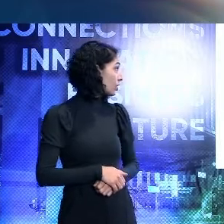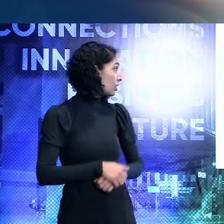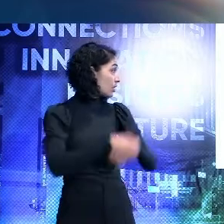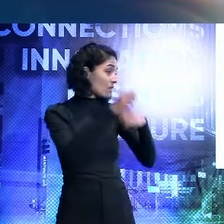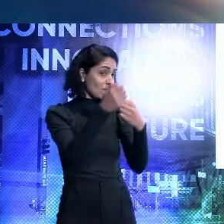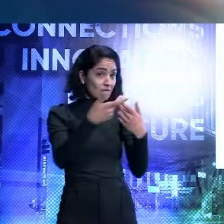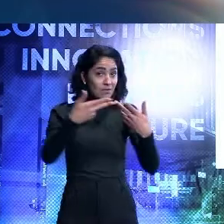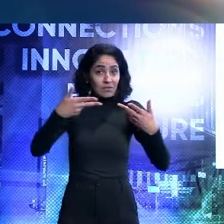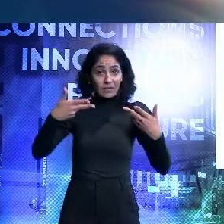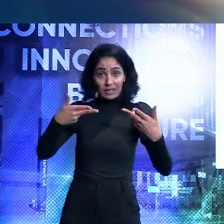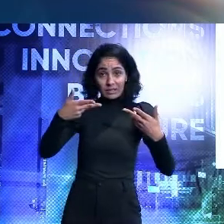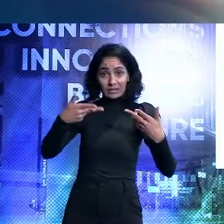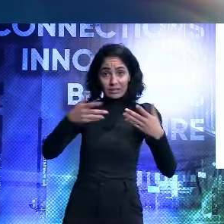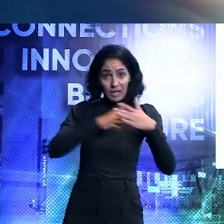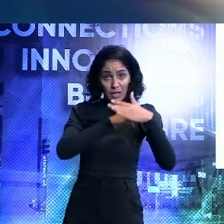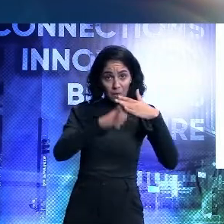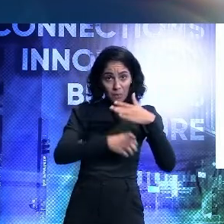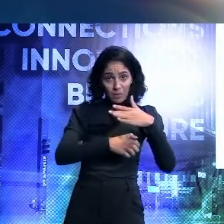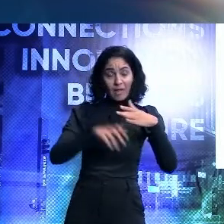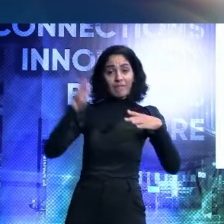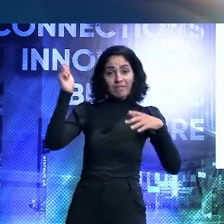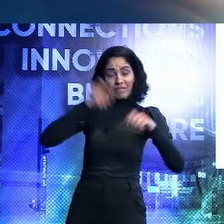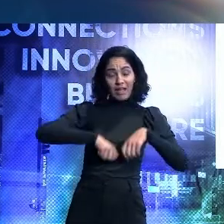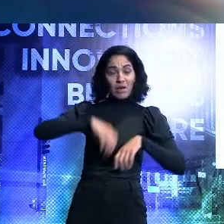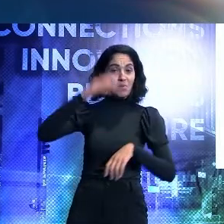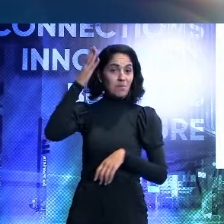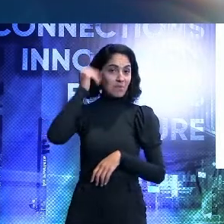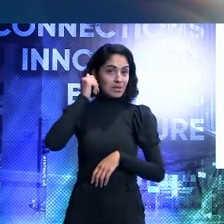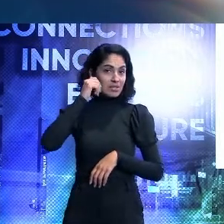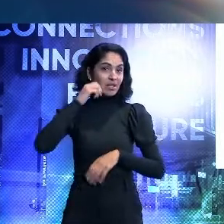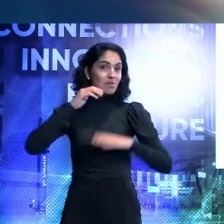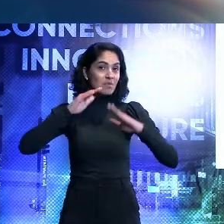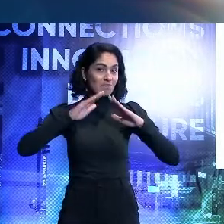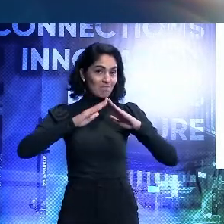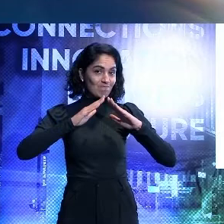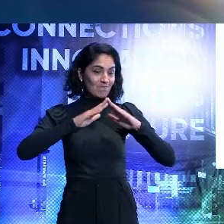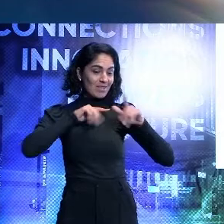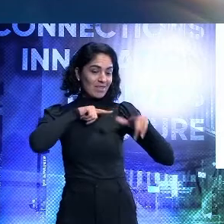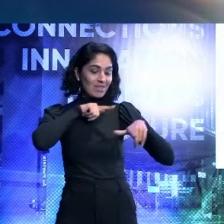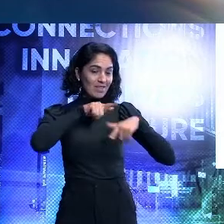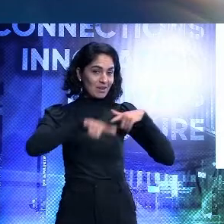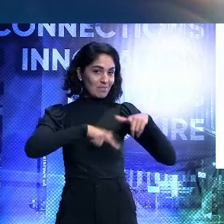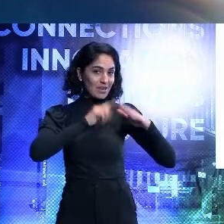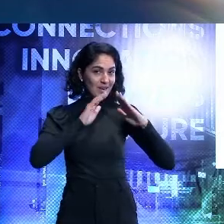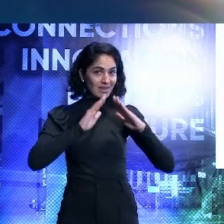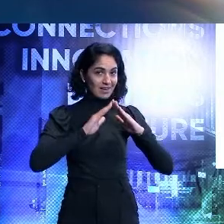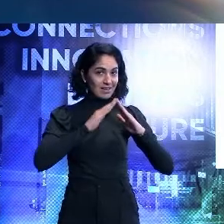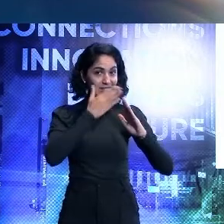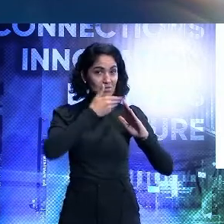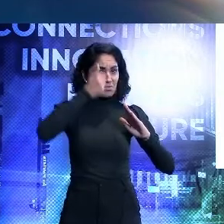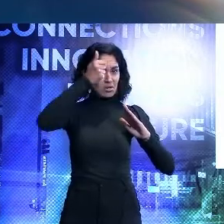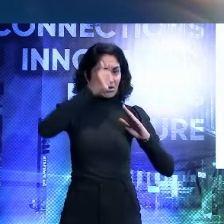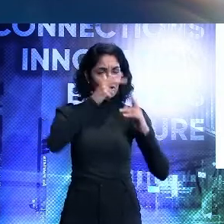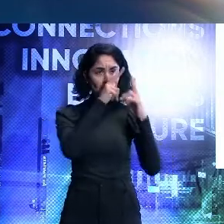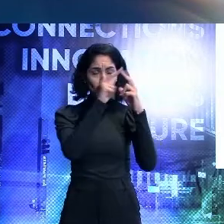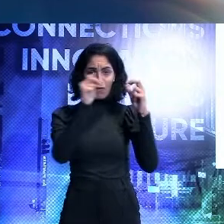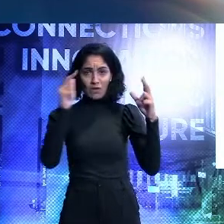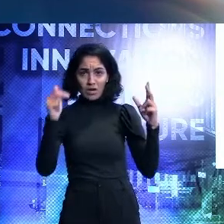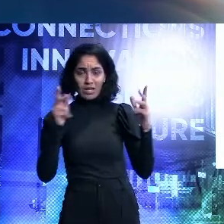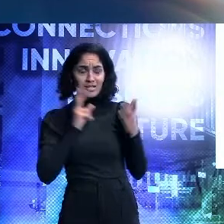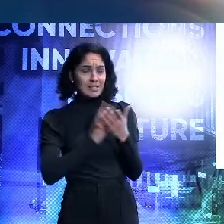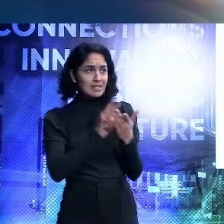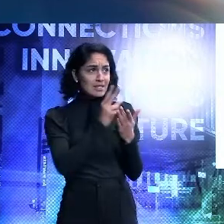transformando e descobrindo que dá para viver no home office. E é bom pra caramba, inclusive, né? Eu que o diga, nascido e criado em Florianópolis, sempre trabalhei na ilha e sempre morei